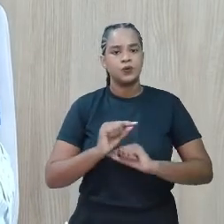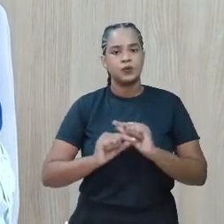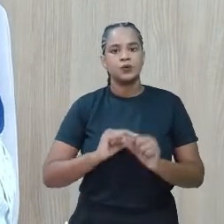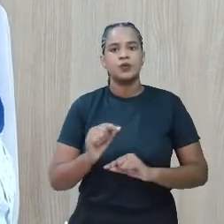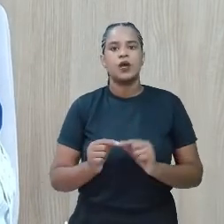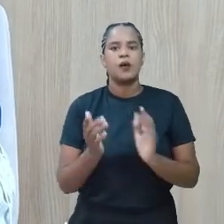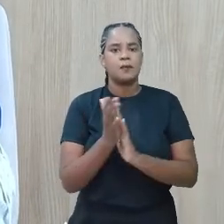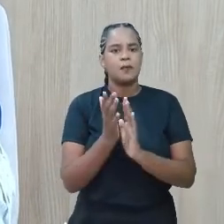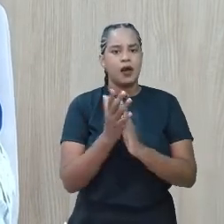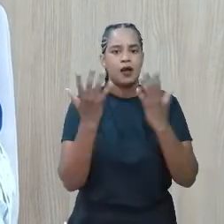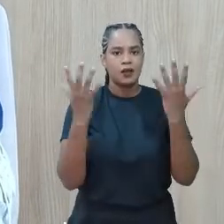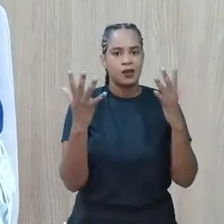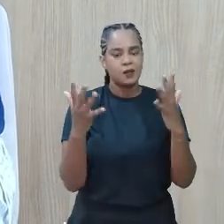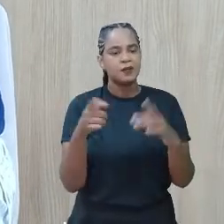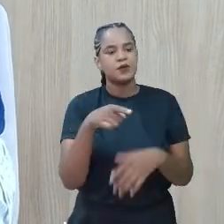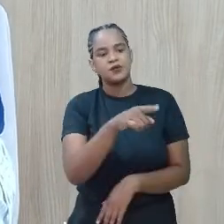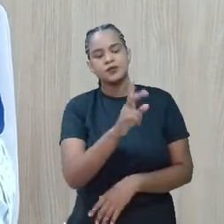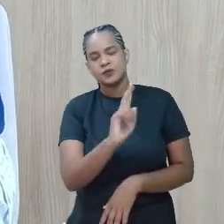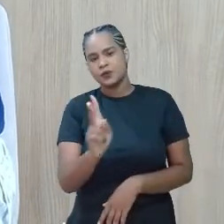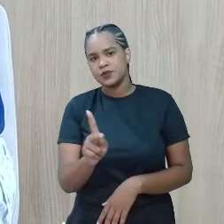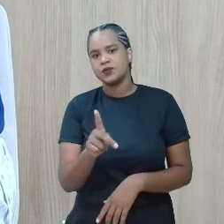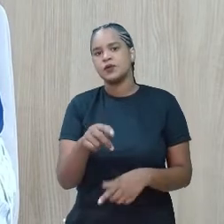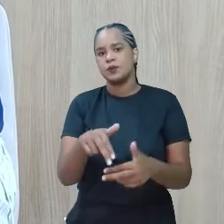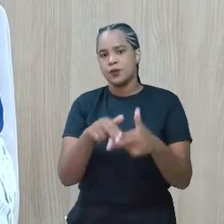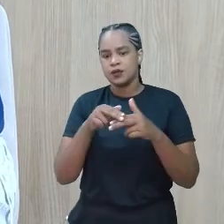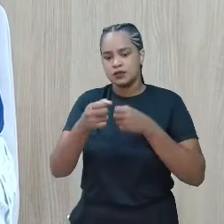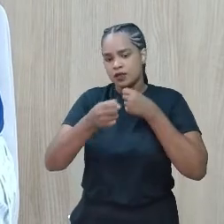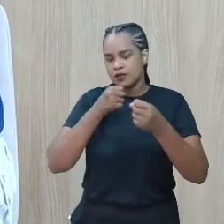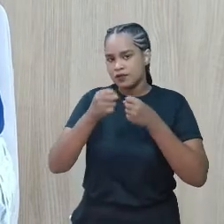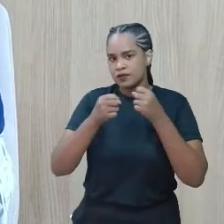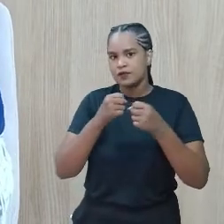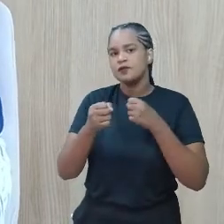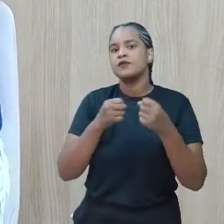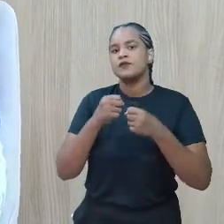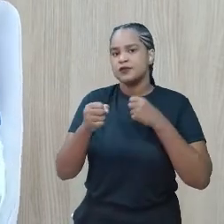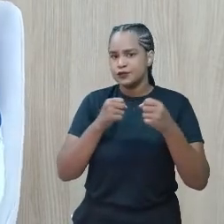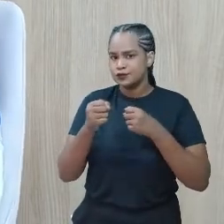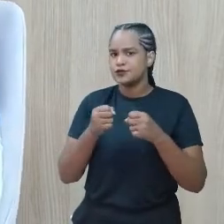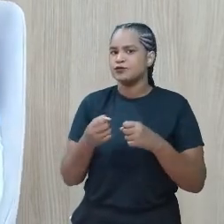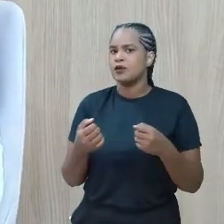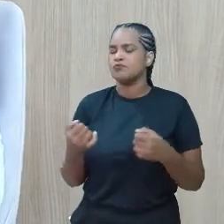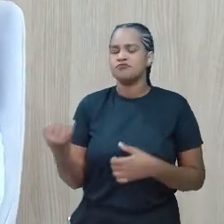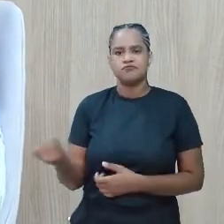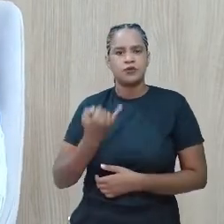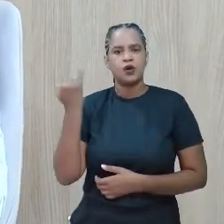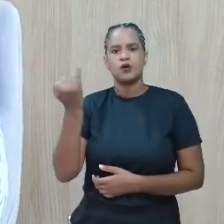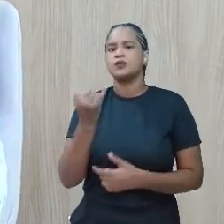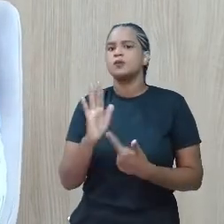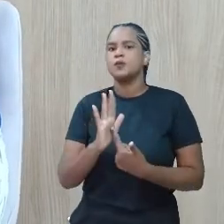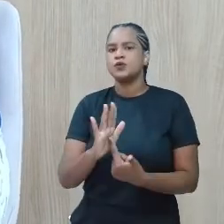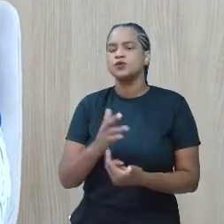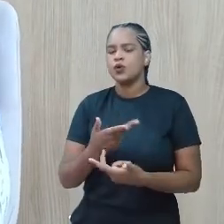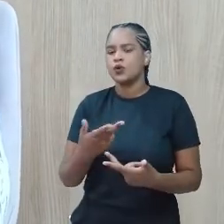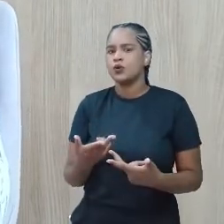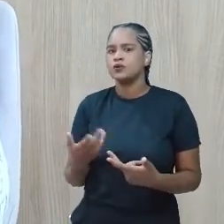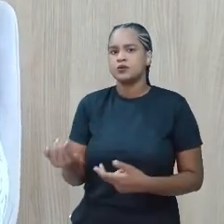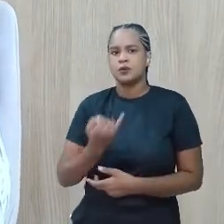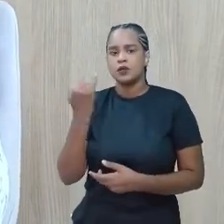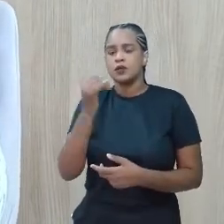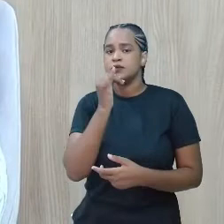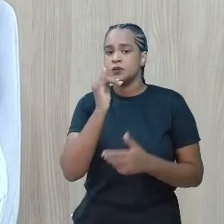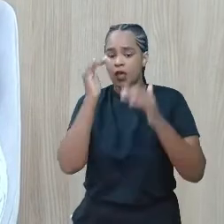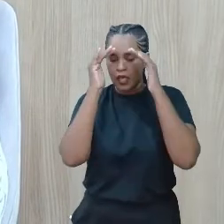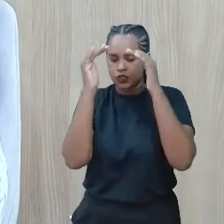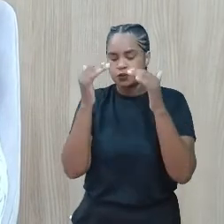Camille, de parabenizá-la, professora Adri, por essa entrevista interessantíssima, porque trouxe pontos essenciais, como, por exemplo, o